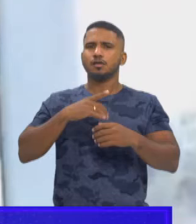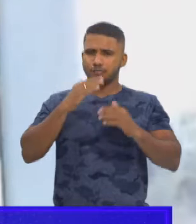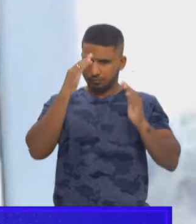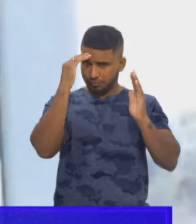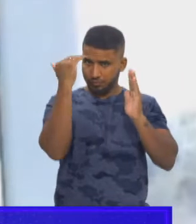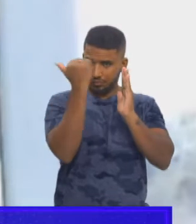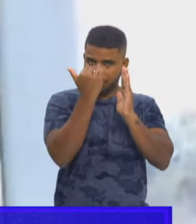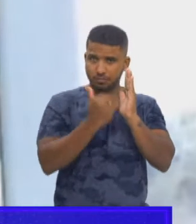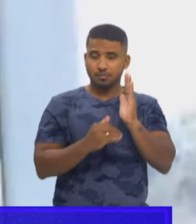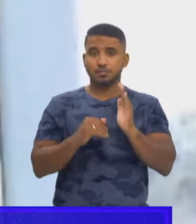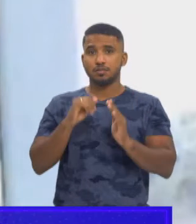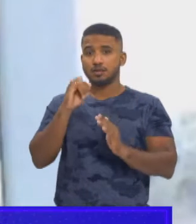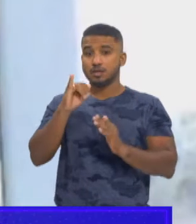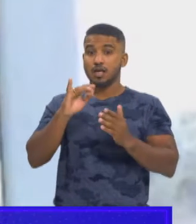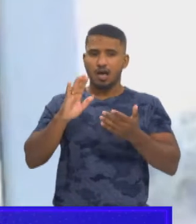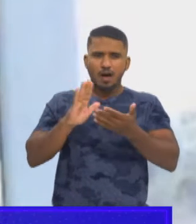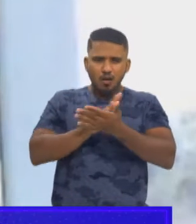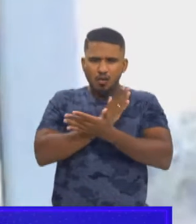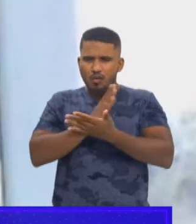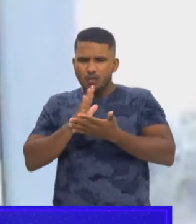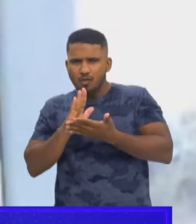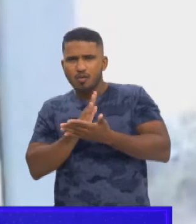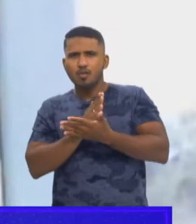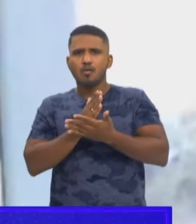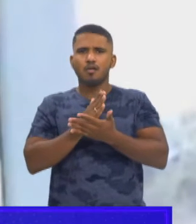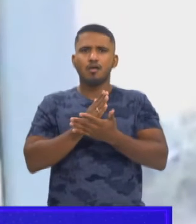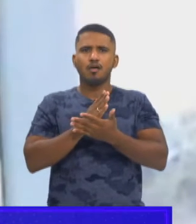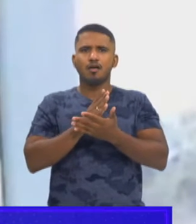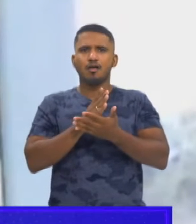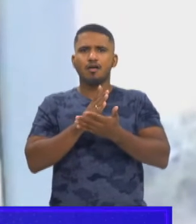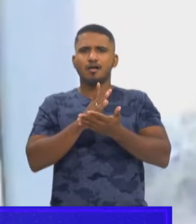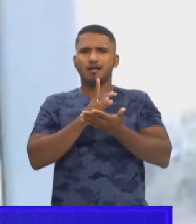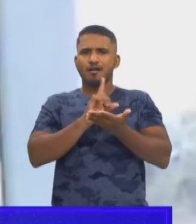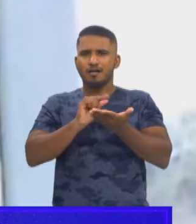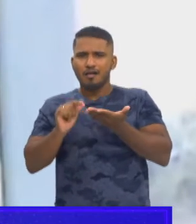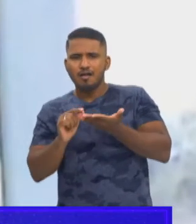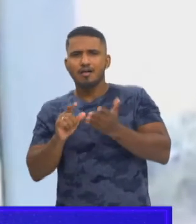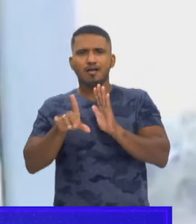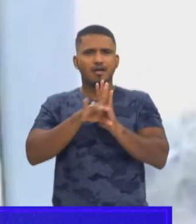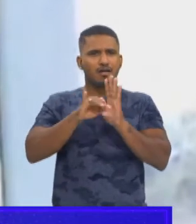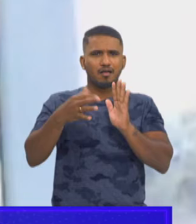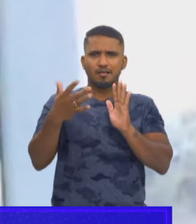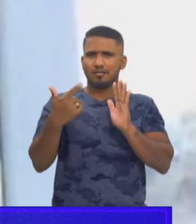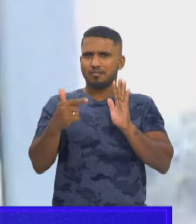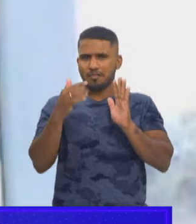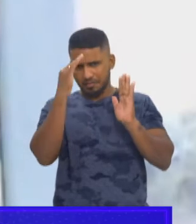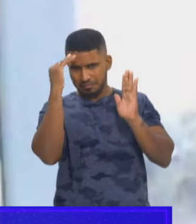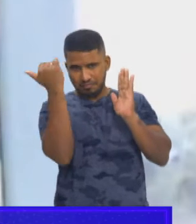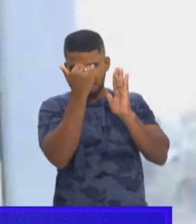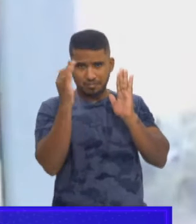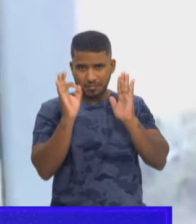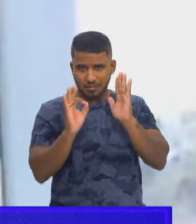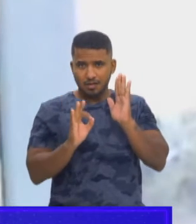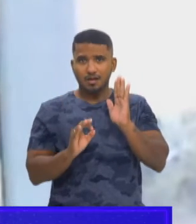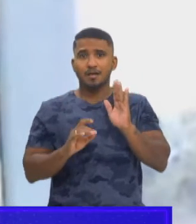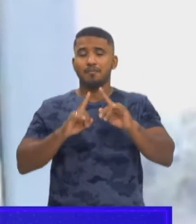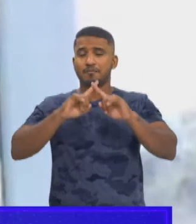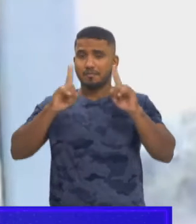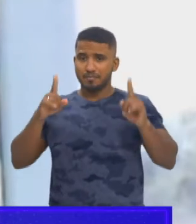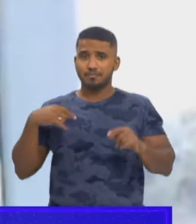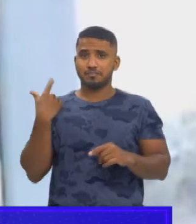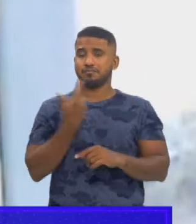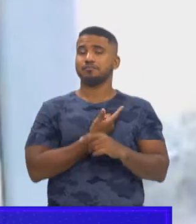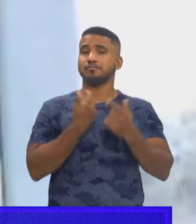verdade, ele soma todos os direitos e deveres das pessoas com